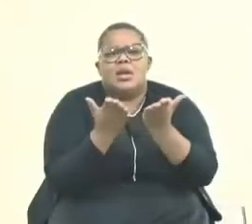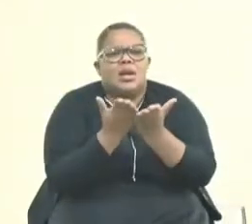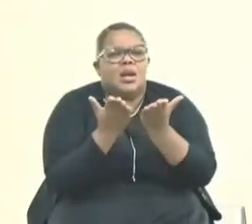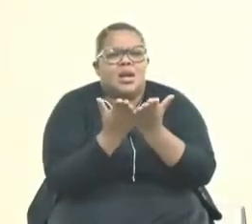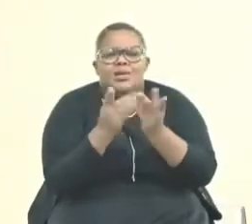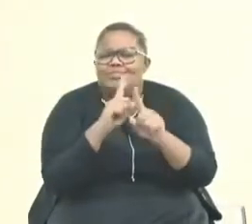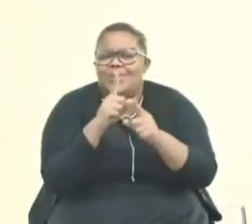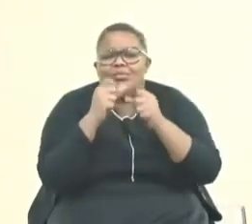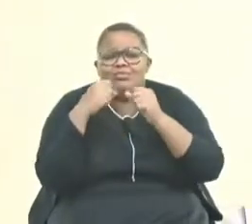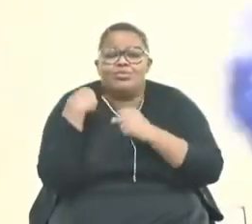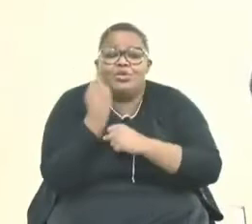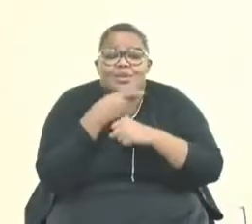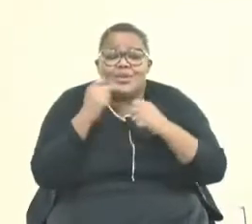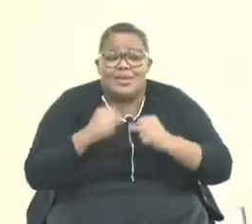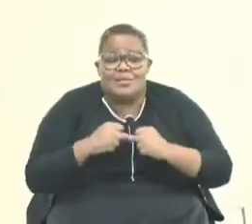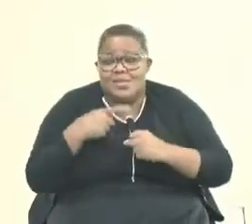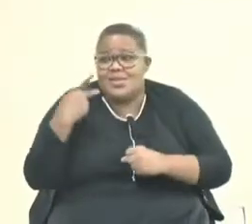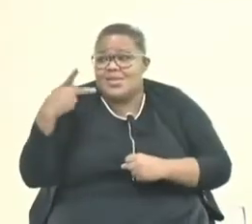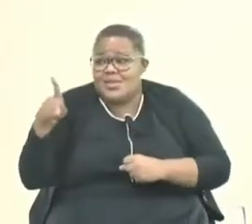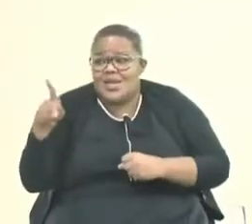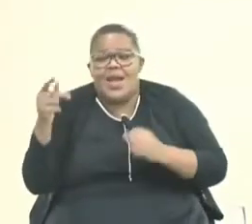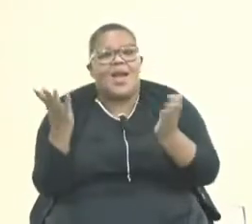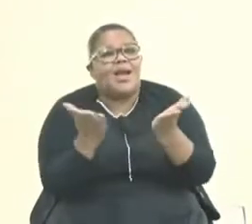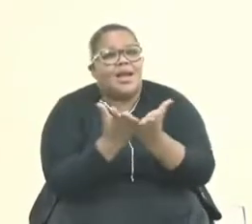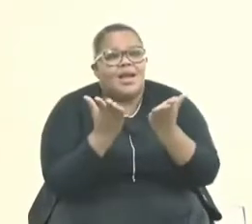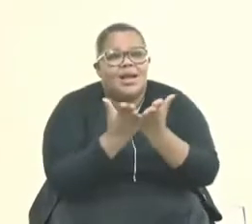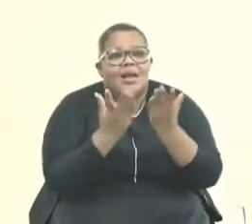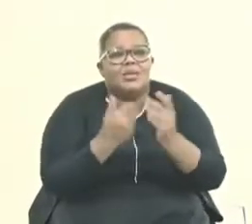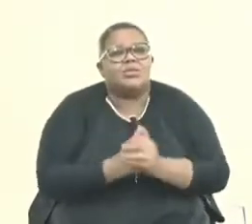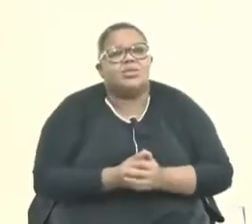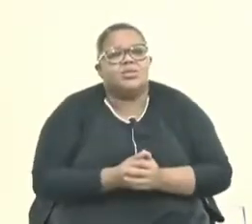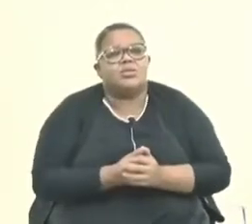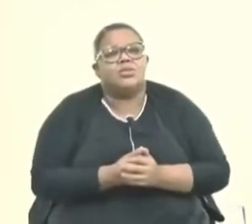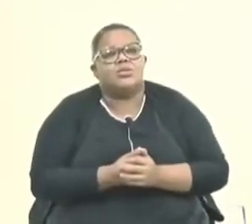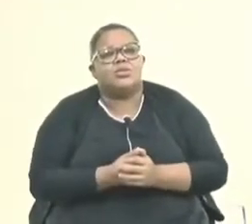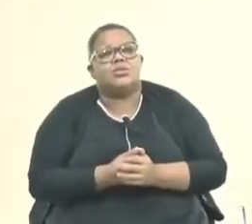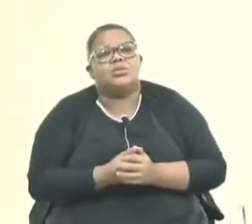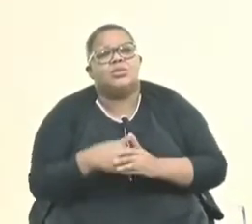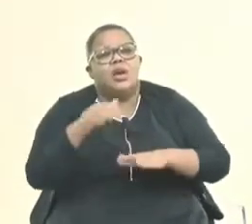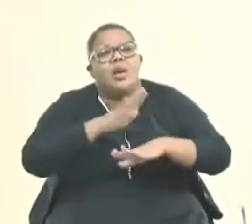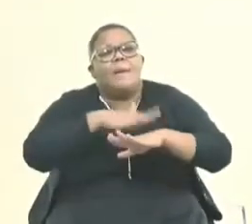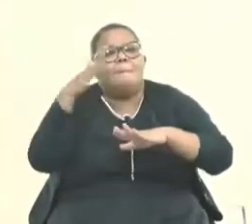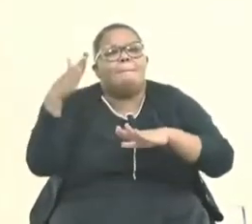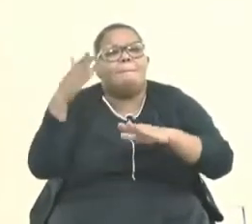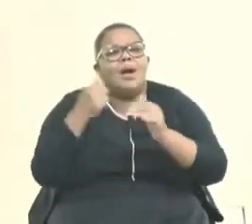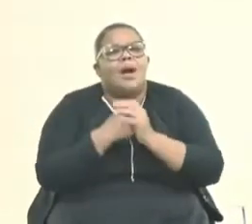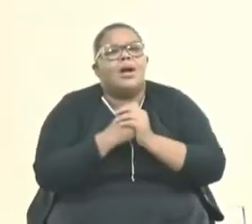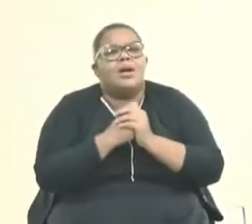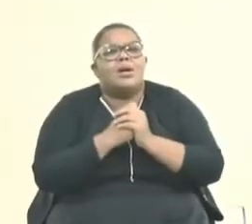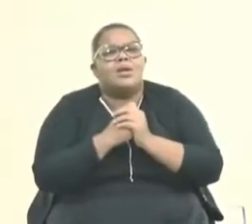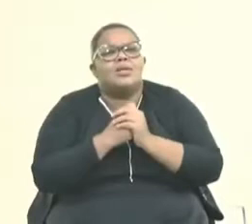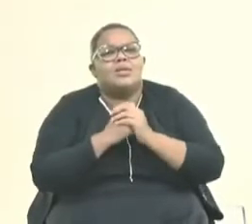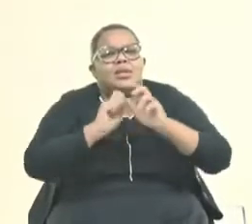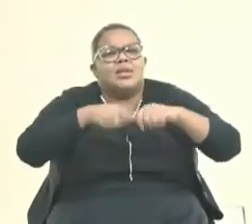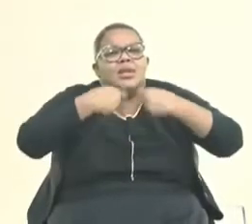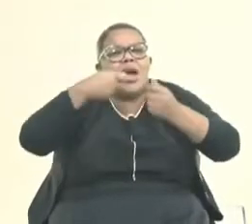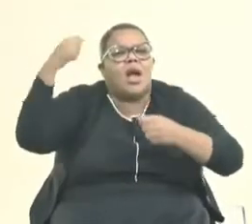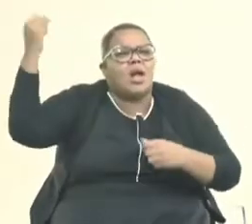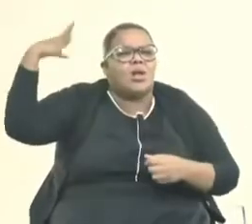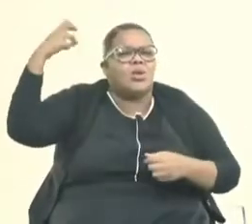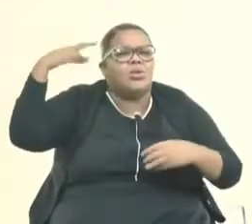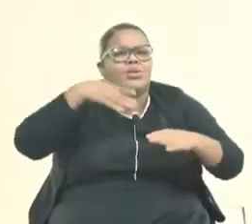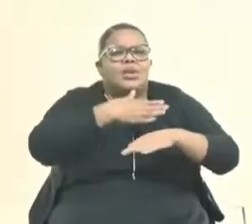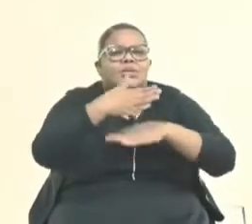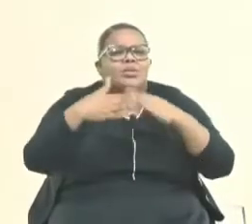se pode esconder uma cidade edificada sobre um monte nem se enche a Candeia e se coloca debaixo do alqueire mas no velador e da luz a